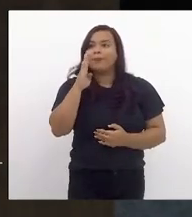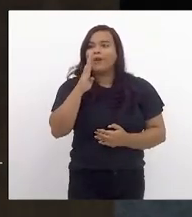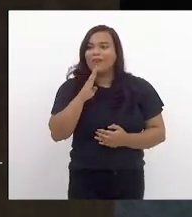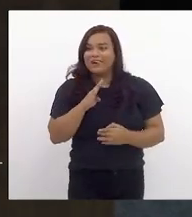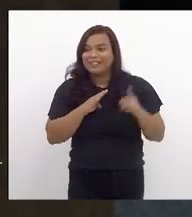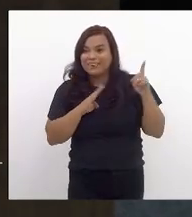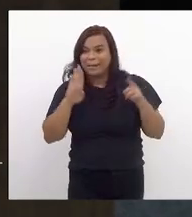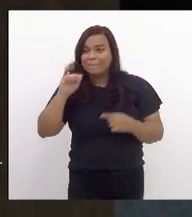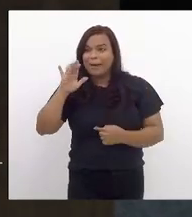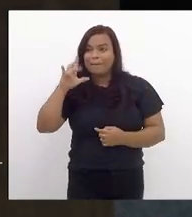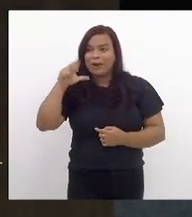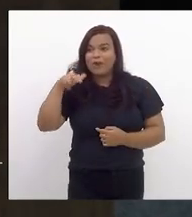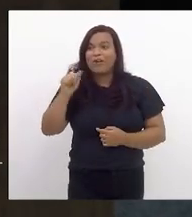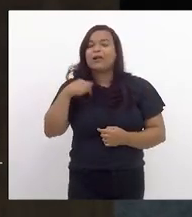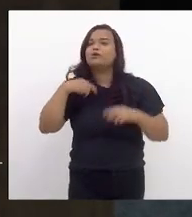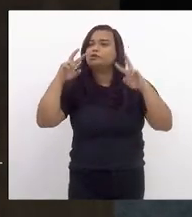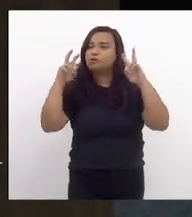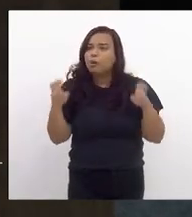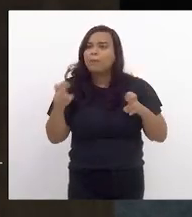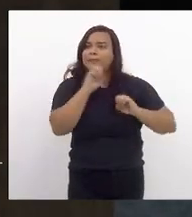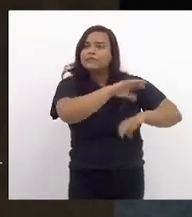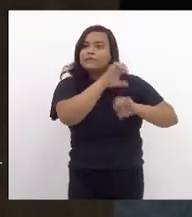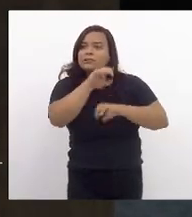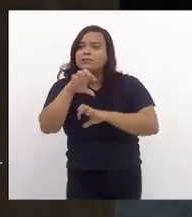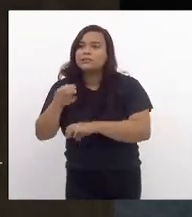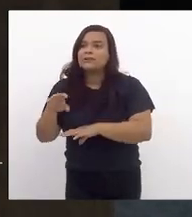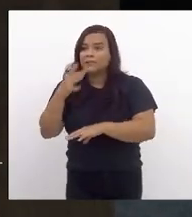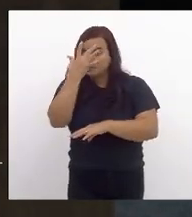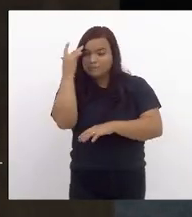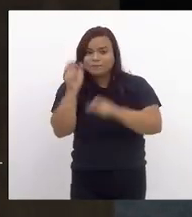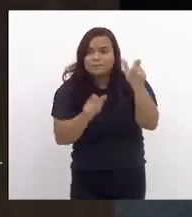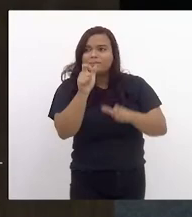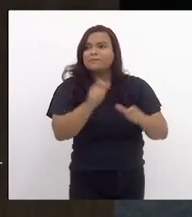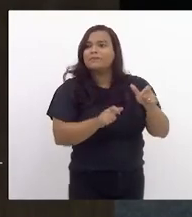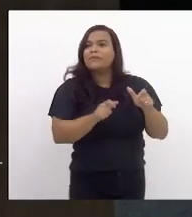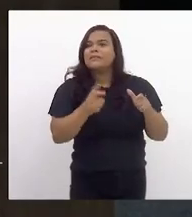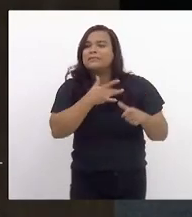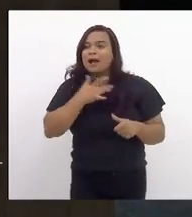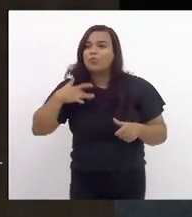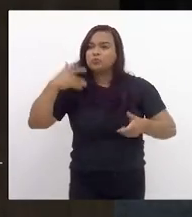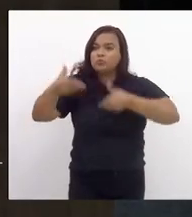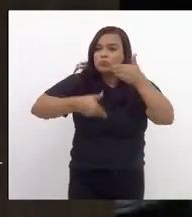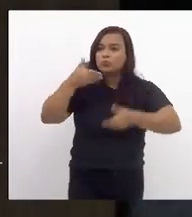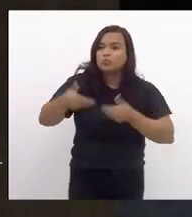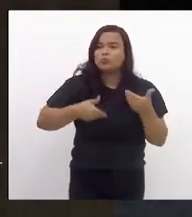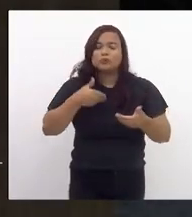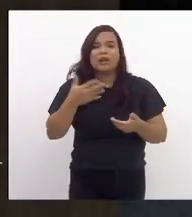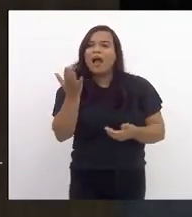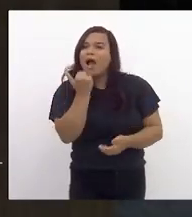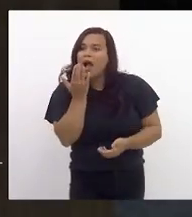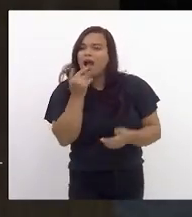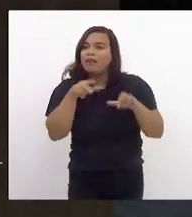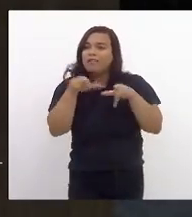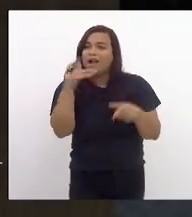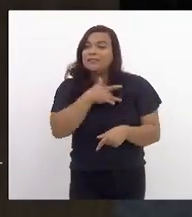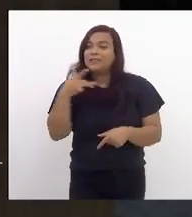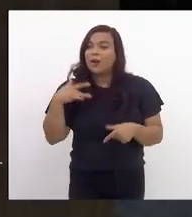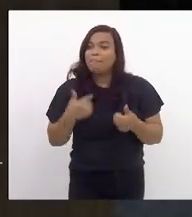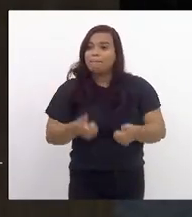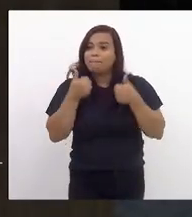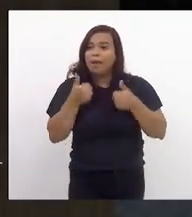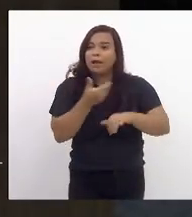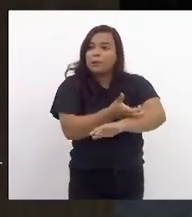sobre promoção à saúde, ensinando a plantar alimentos saudáveis, ensinando a propagar hortas